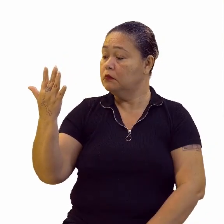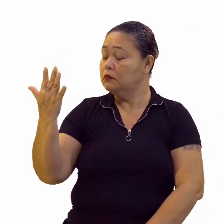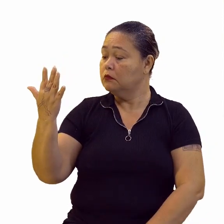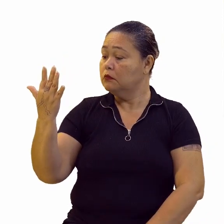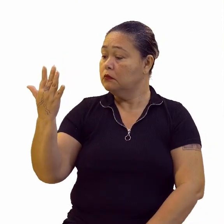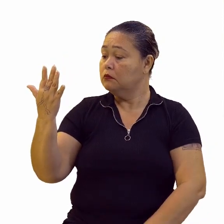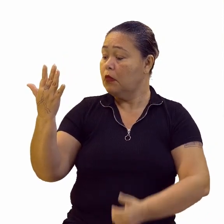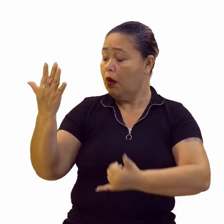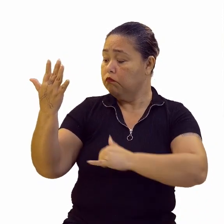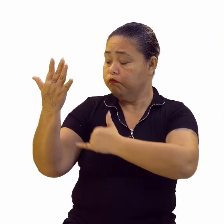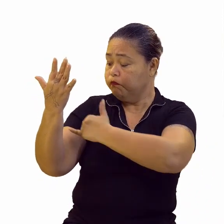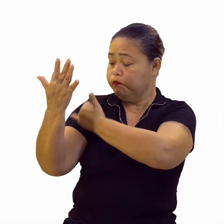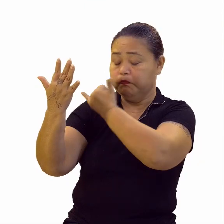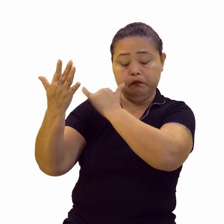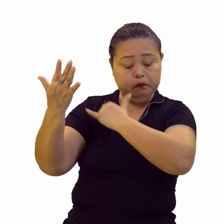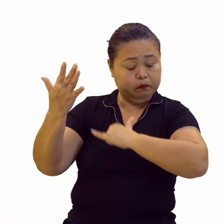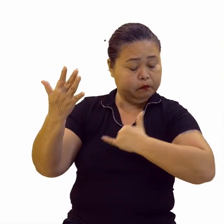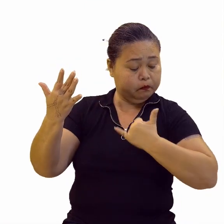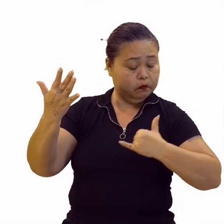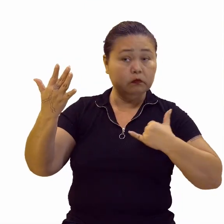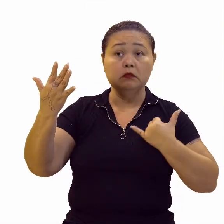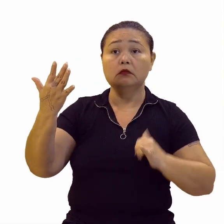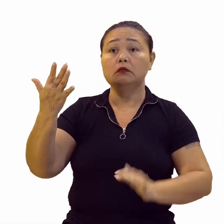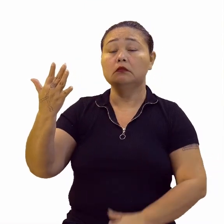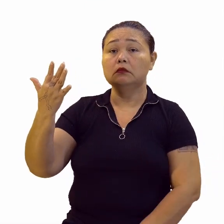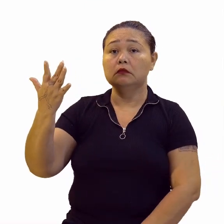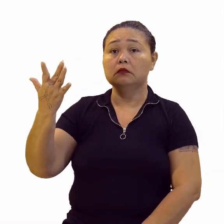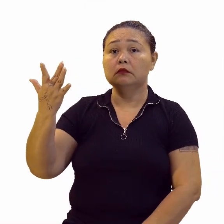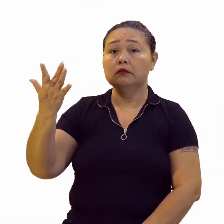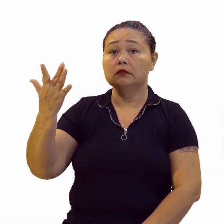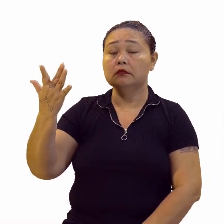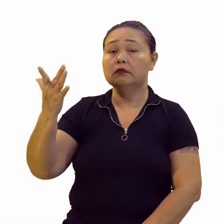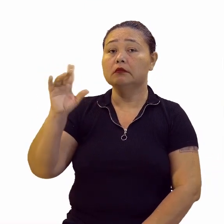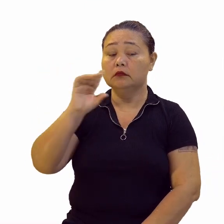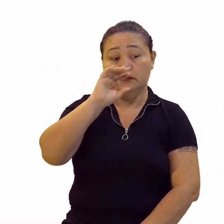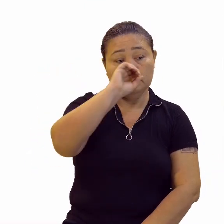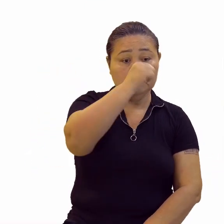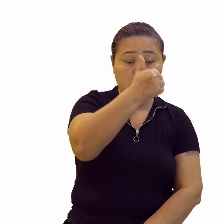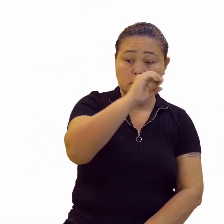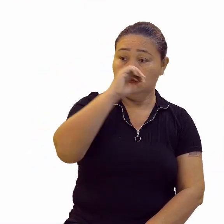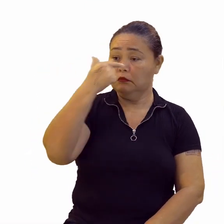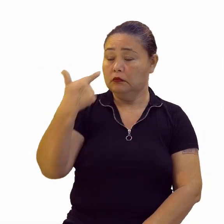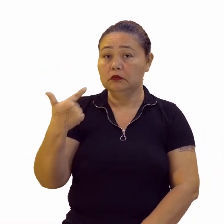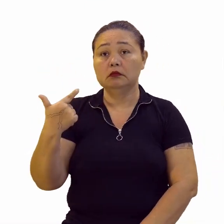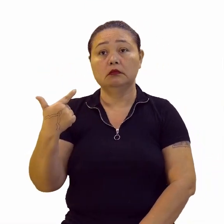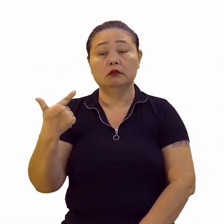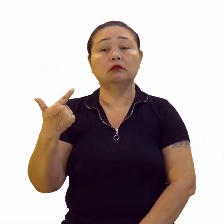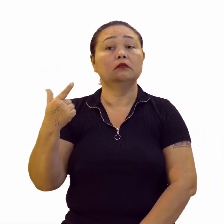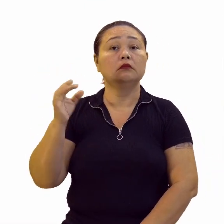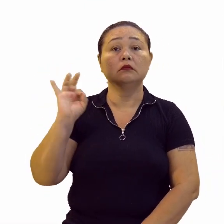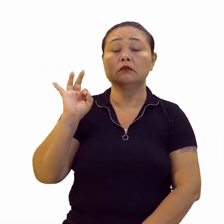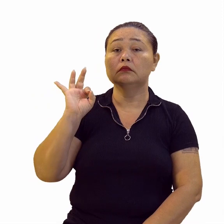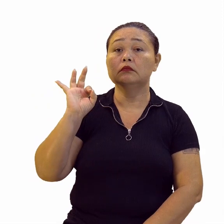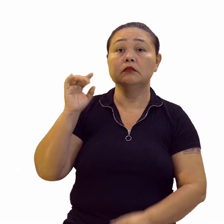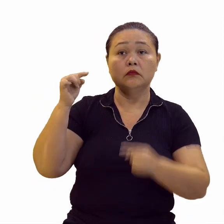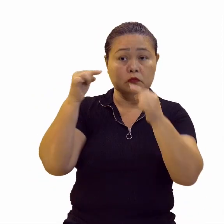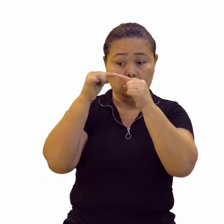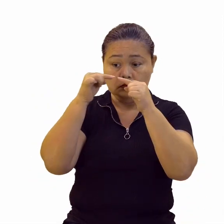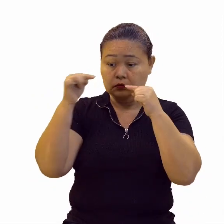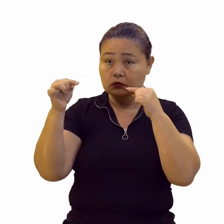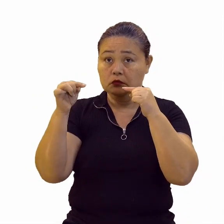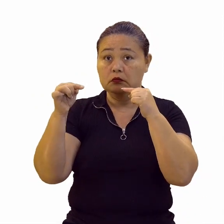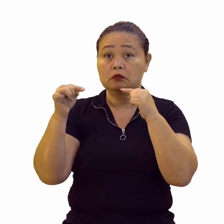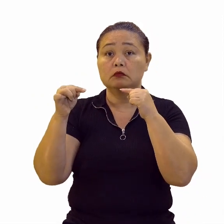Se vê acima do peso. Não, tanto na primeira como na segunda imagem, elas não são correspondentes. Quando